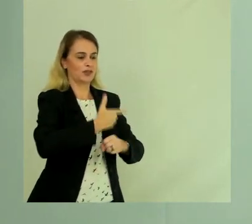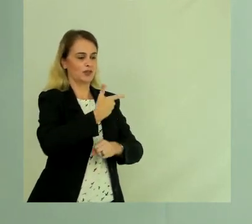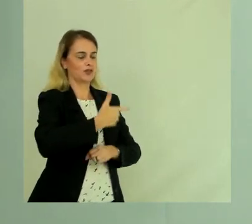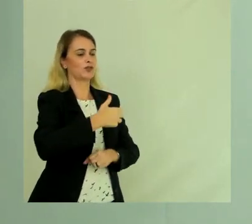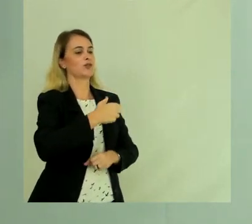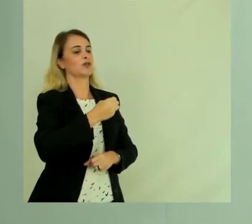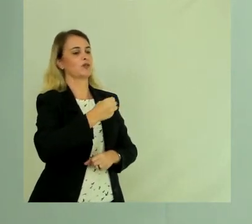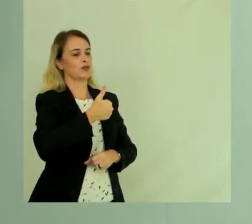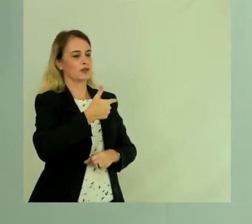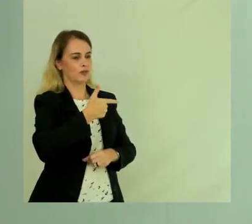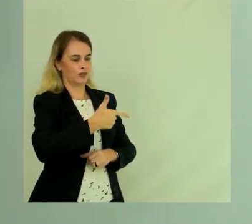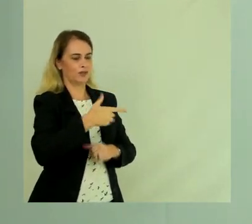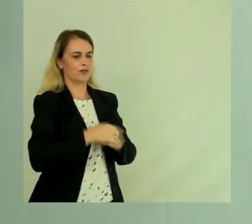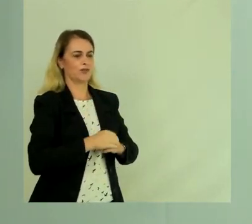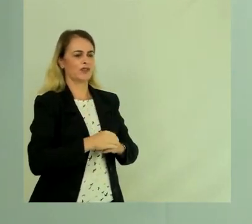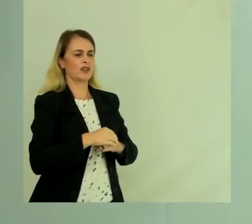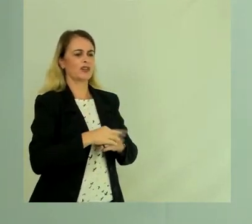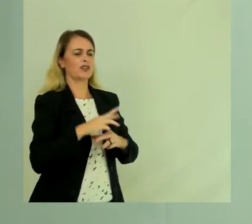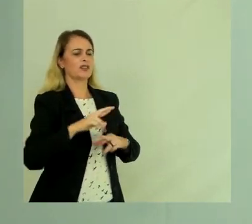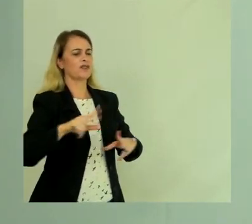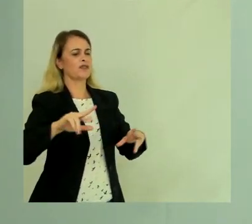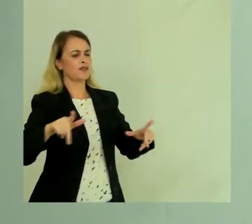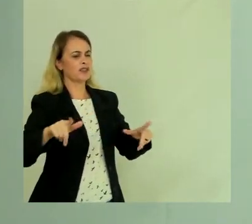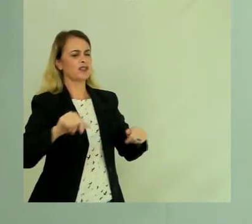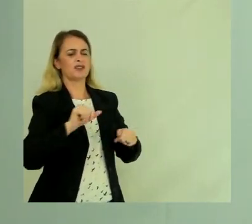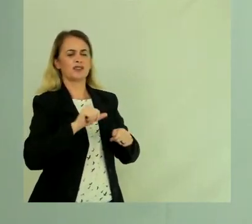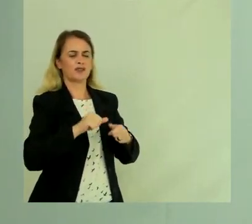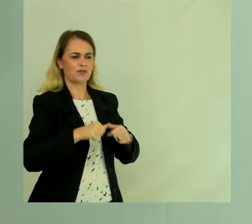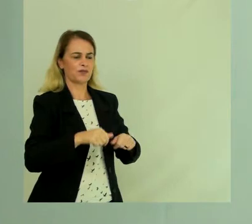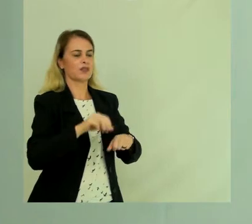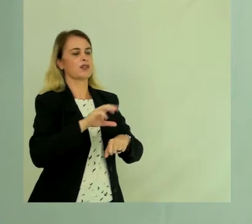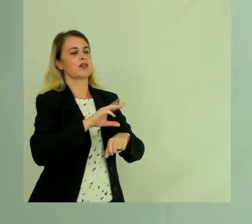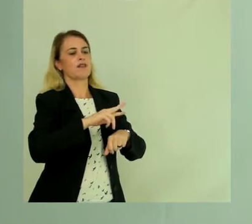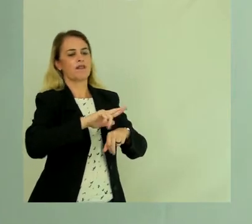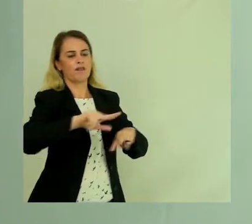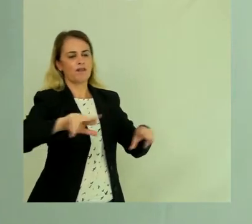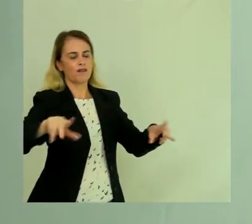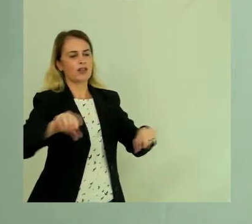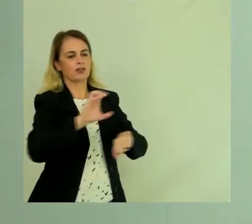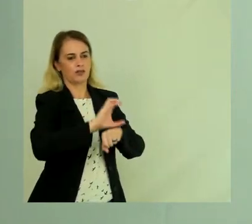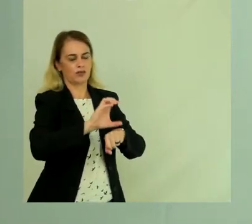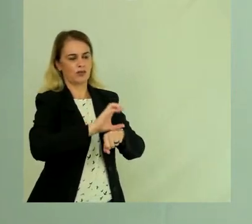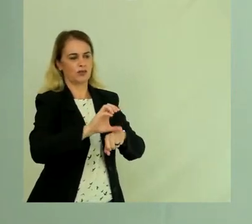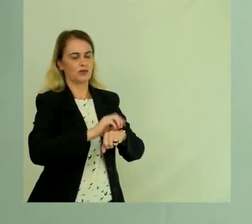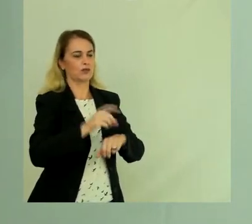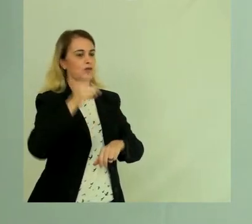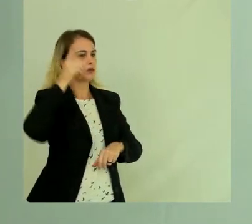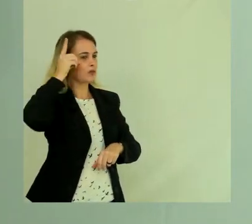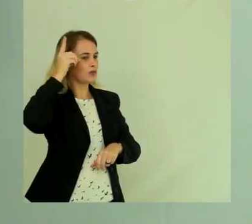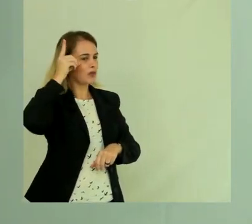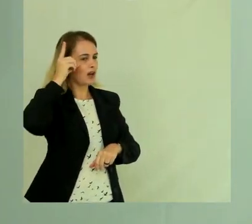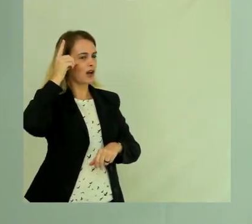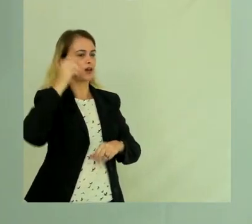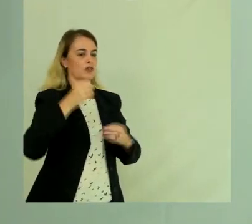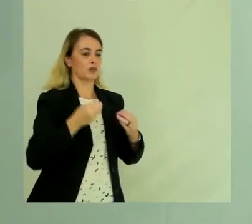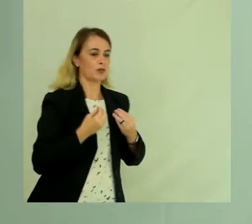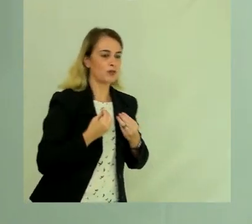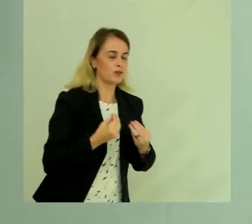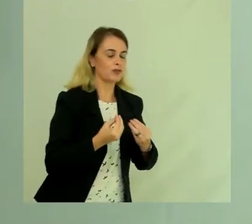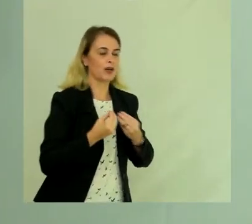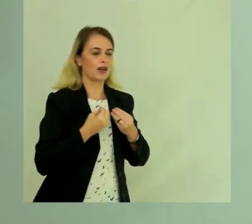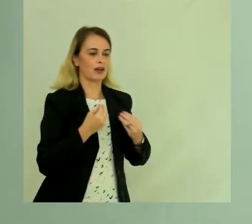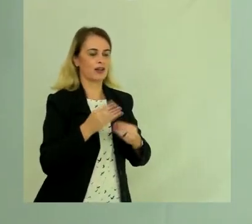feito vários cursos na área da educação especial, o Braille, para síndrome de Down, para o autismo, mas